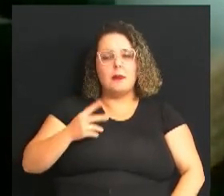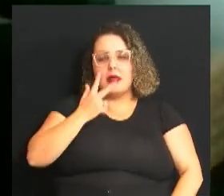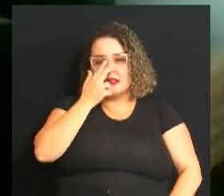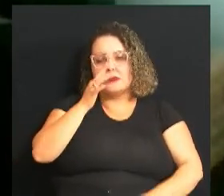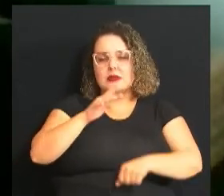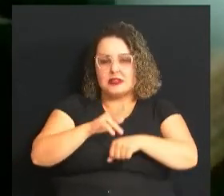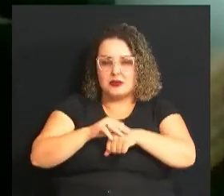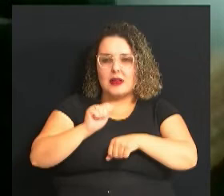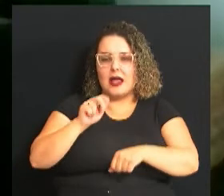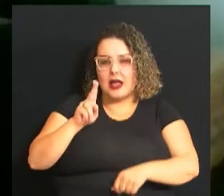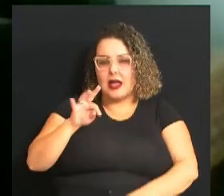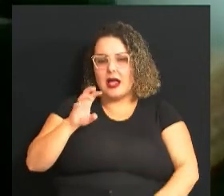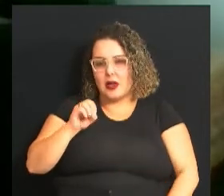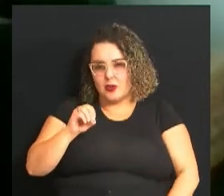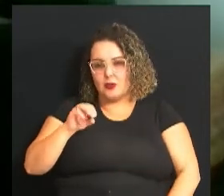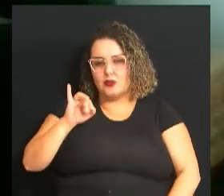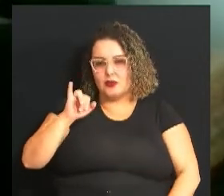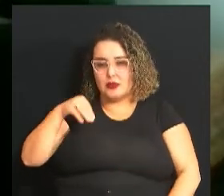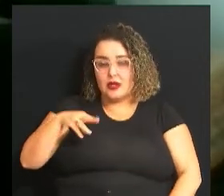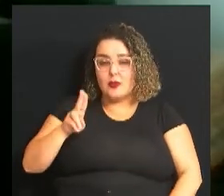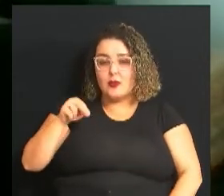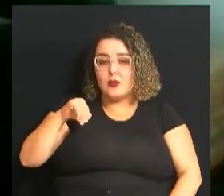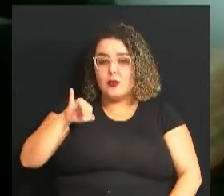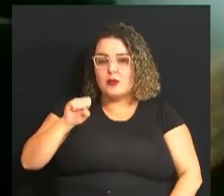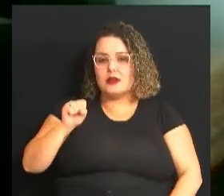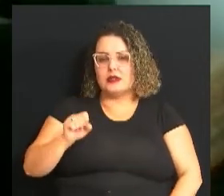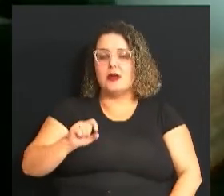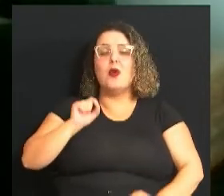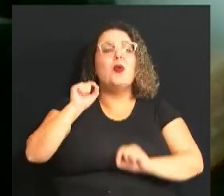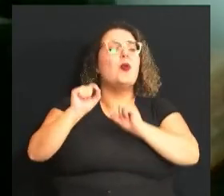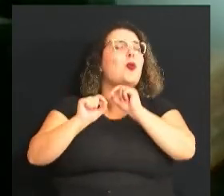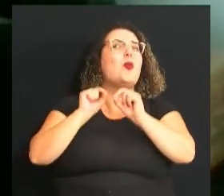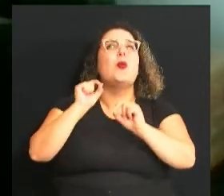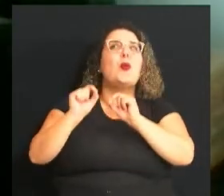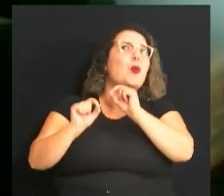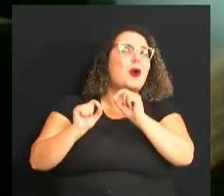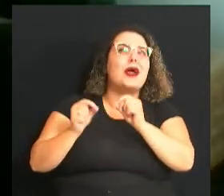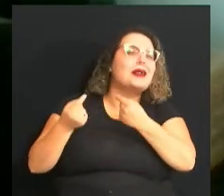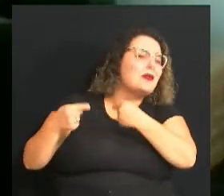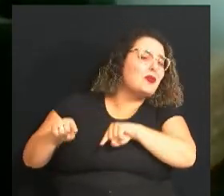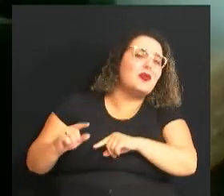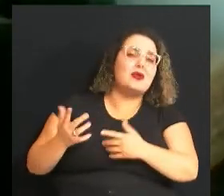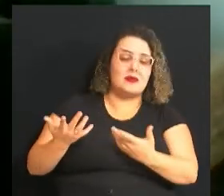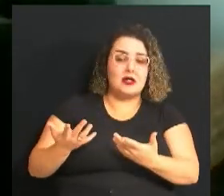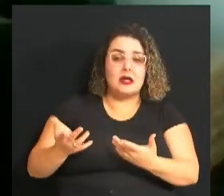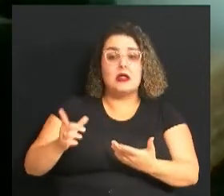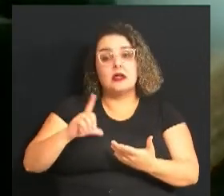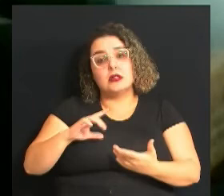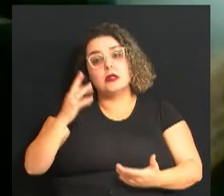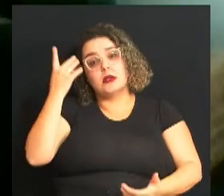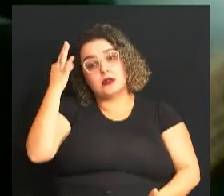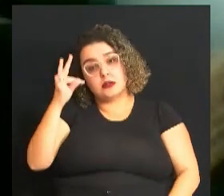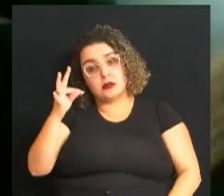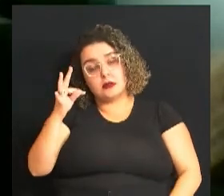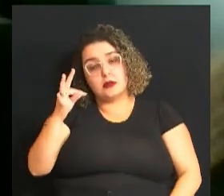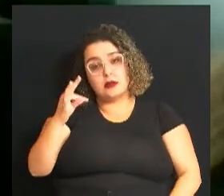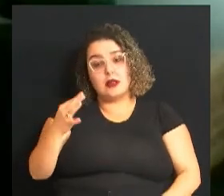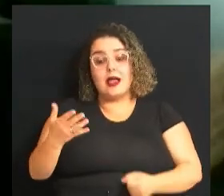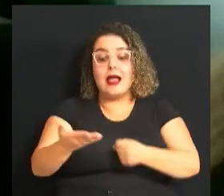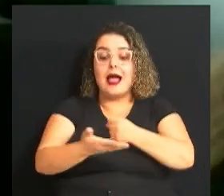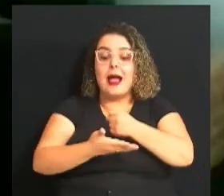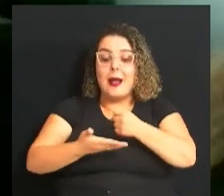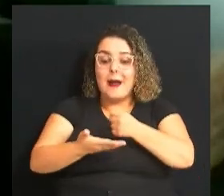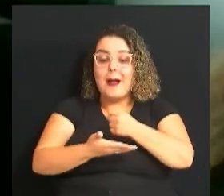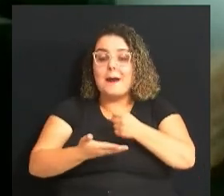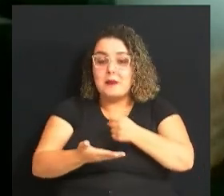a gente foi tentar entender o que está provocando isso. Existem algumas teorias. A principal delas